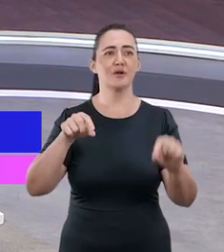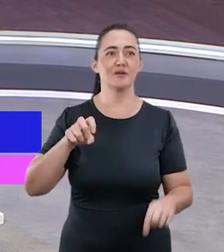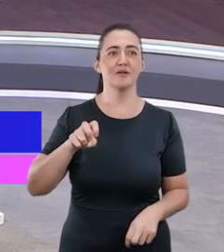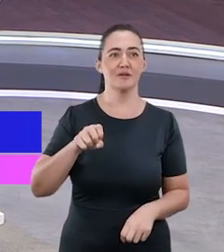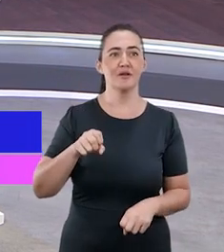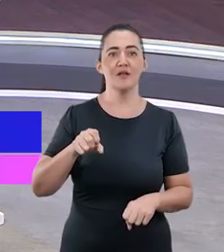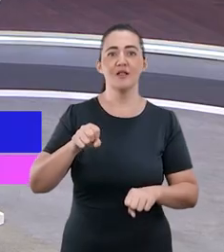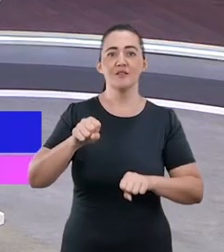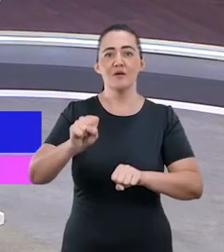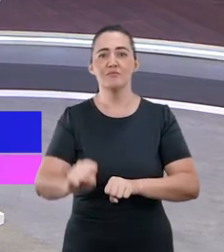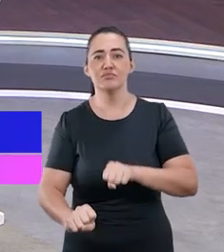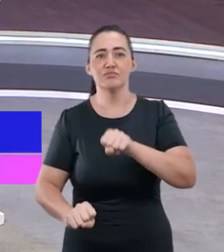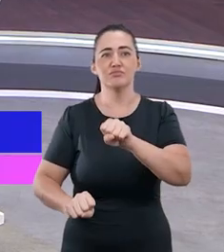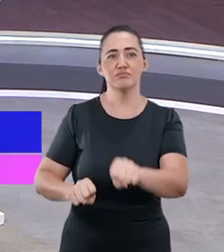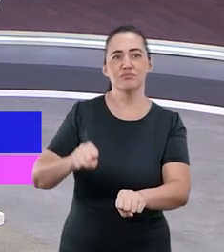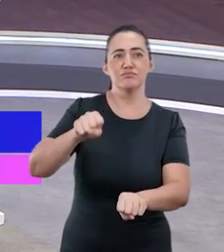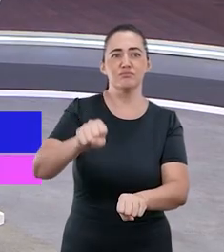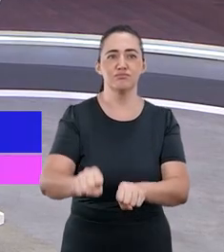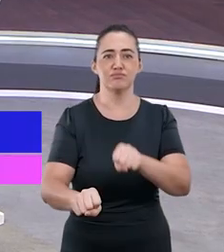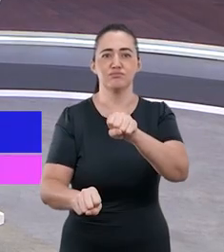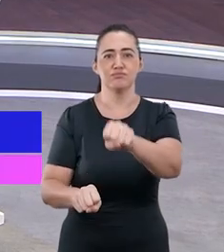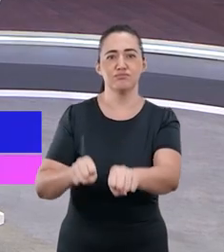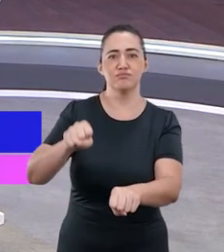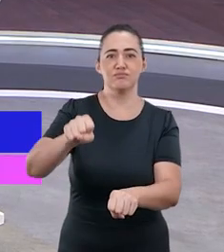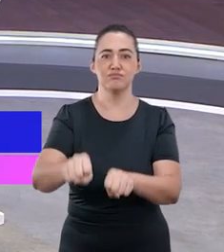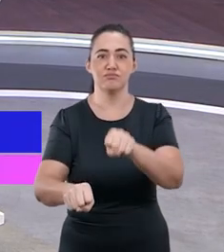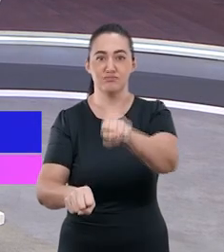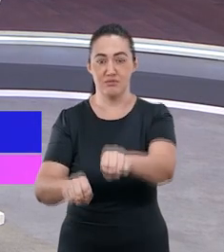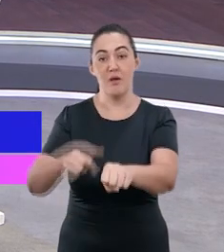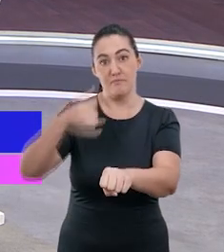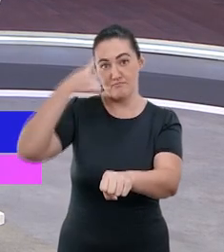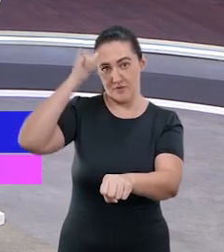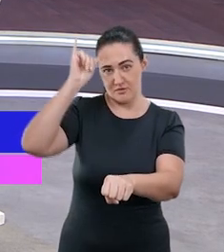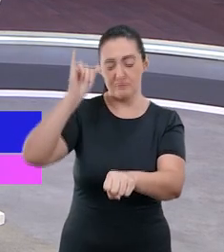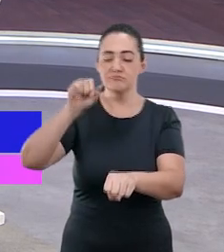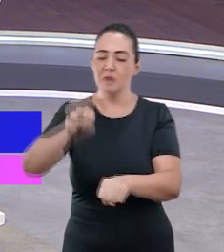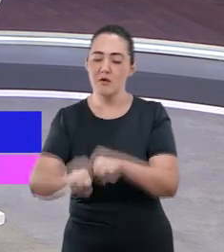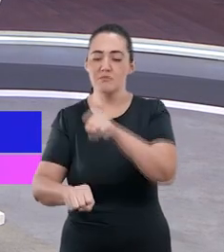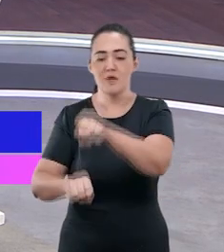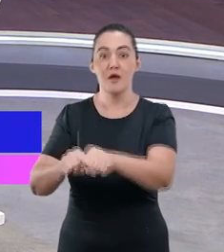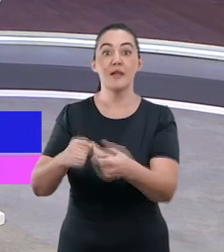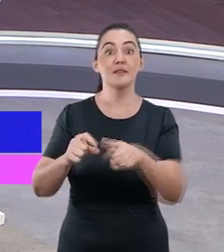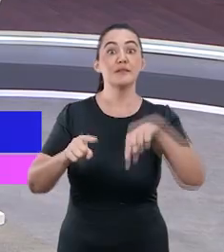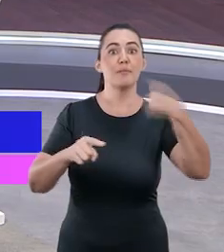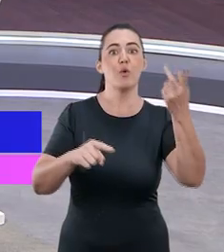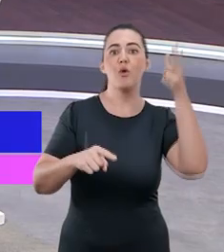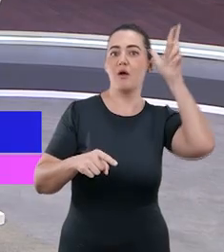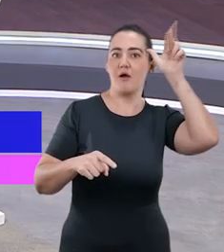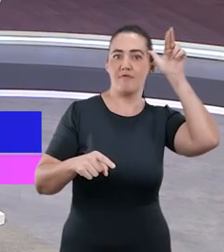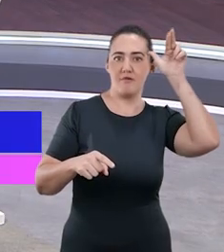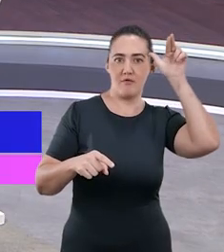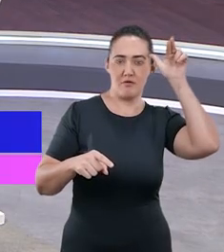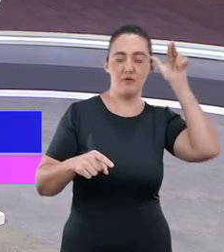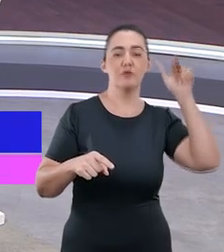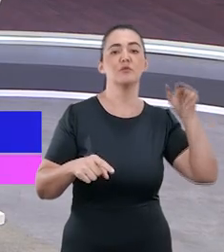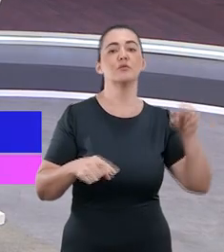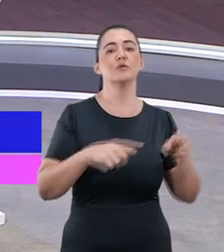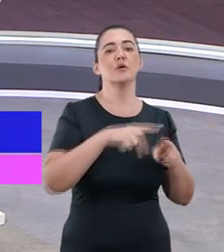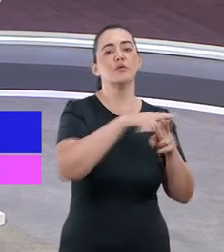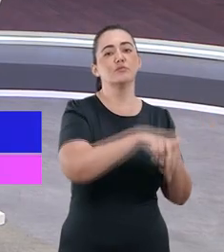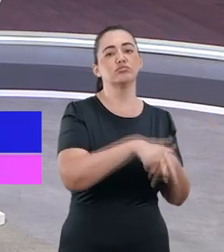tinha passado. Logo depois, um cavalo passou, outros animais começaram a passar e todos que passavam por aquele caminho